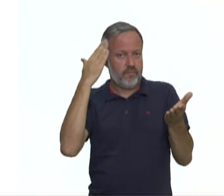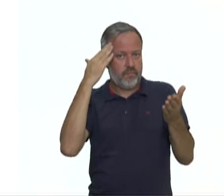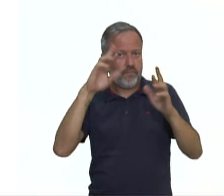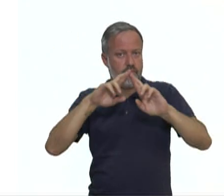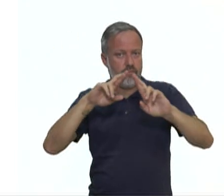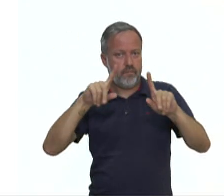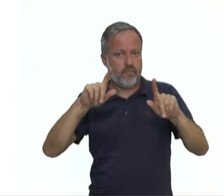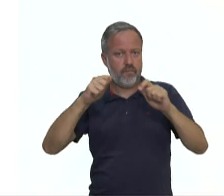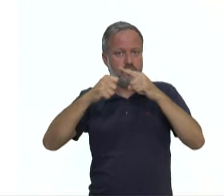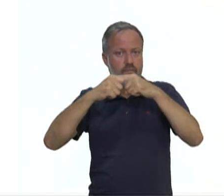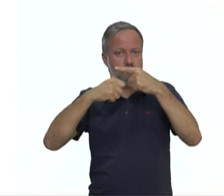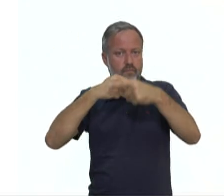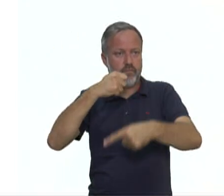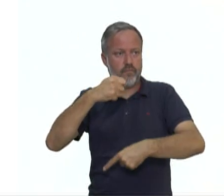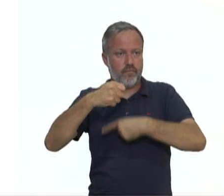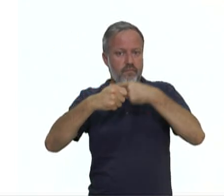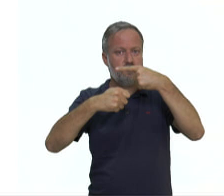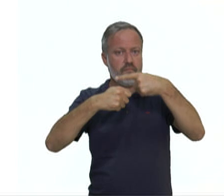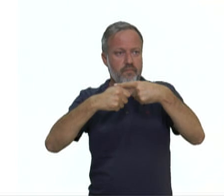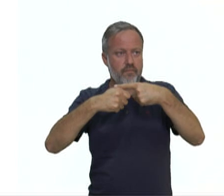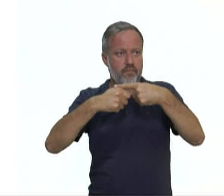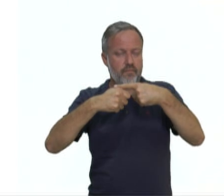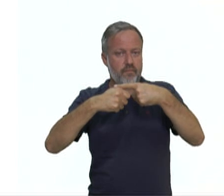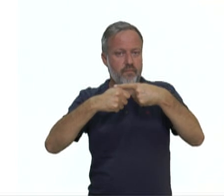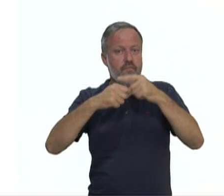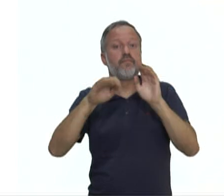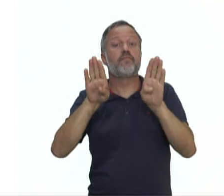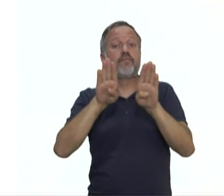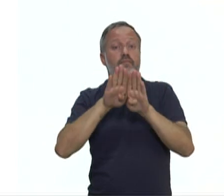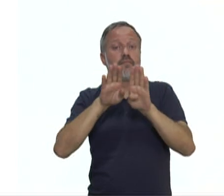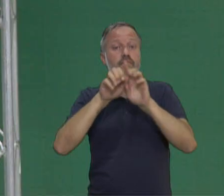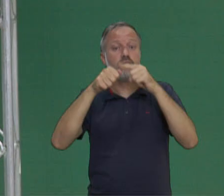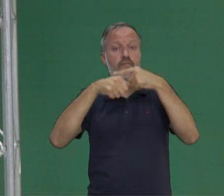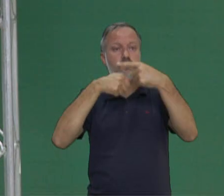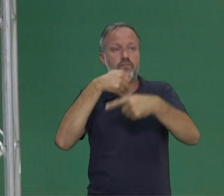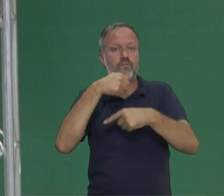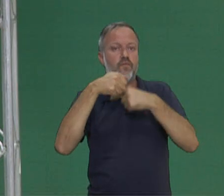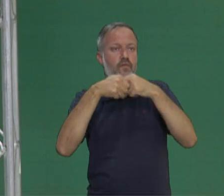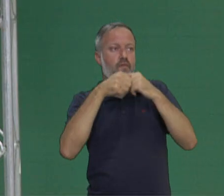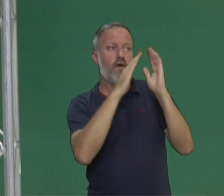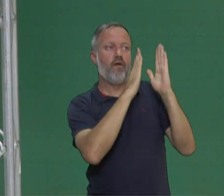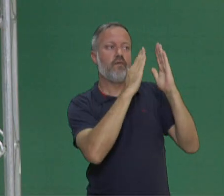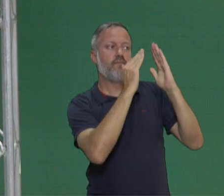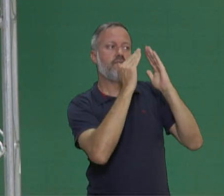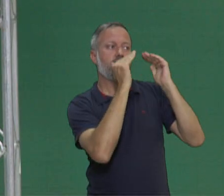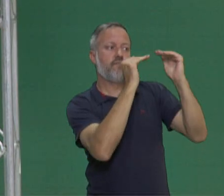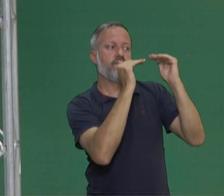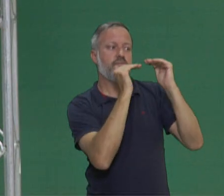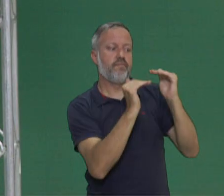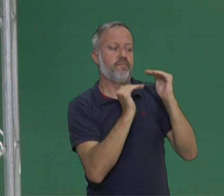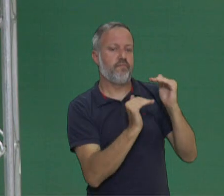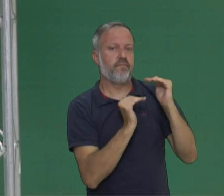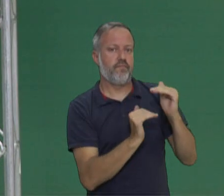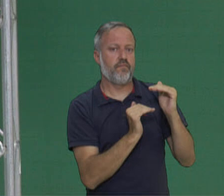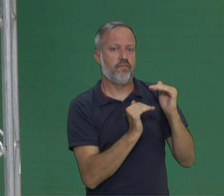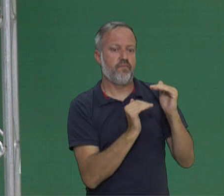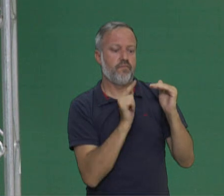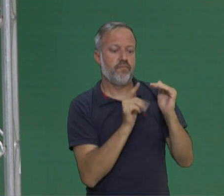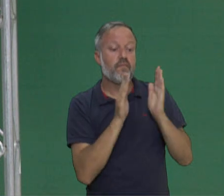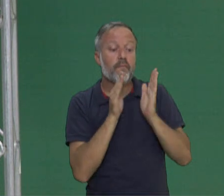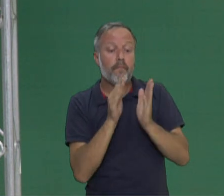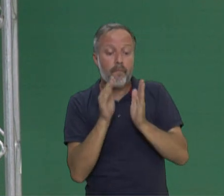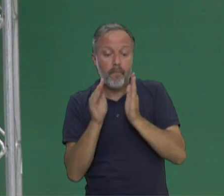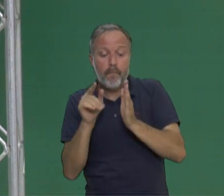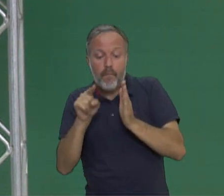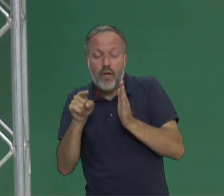átomos, conhecer os tipos de átomos e a classificação, como eles são organizados, conhecer os tipos de organização para estudo